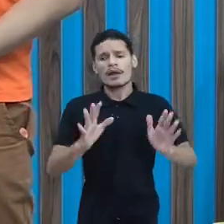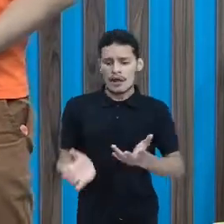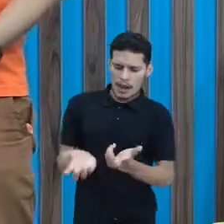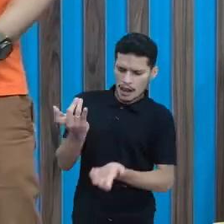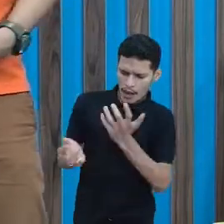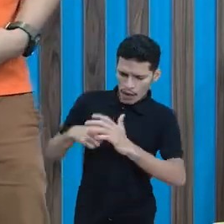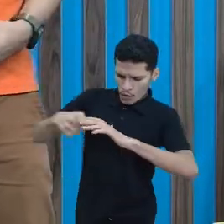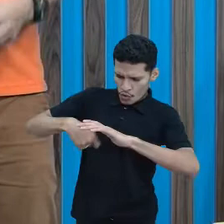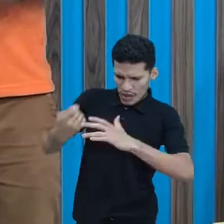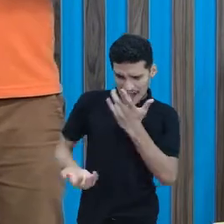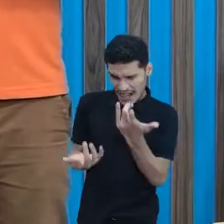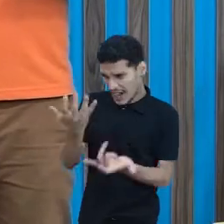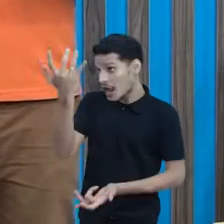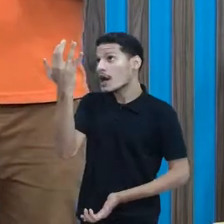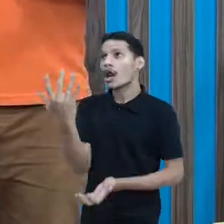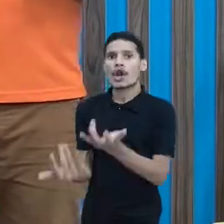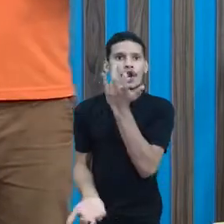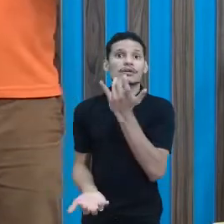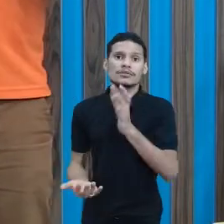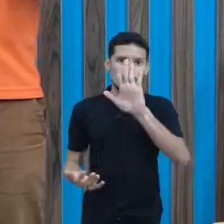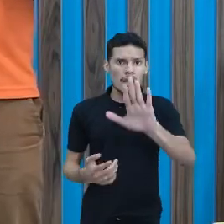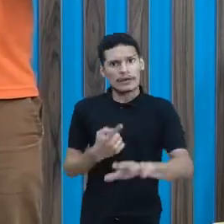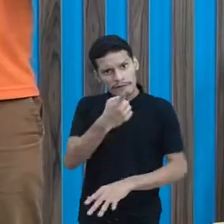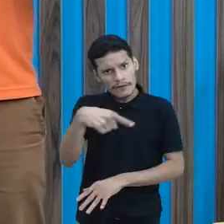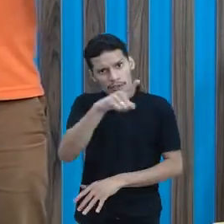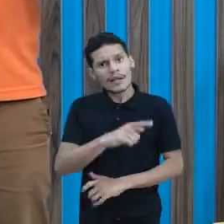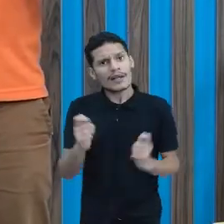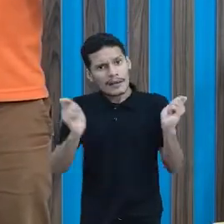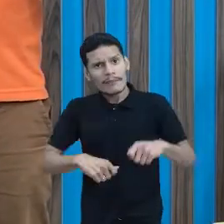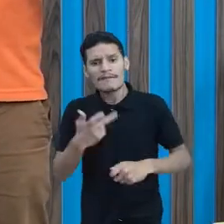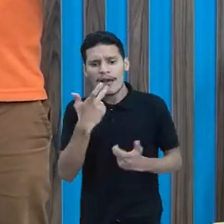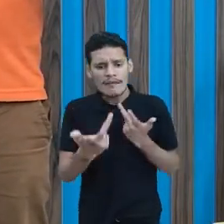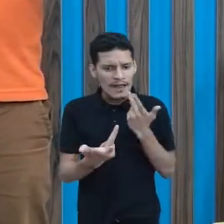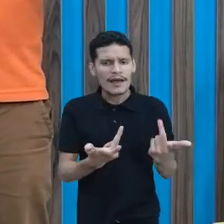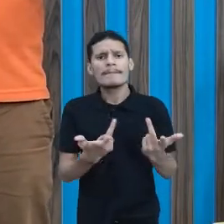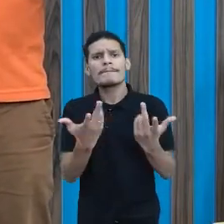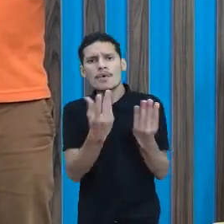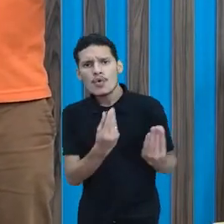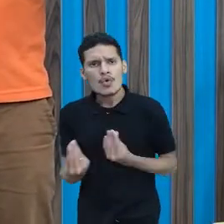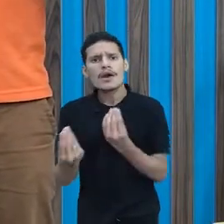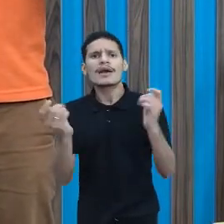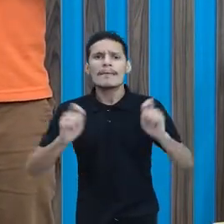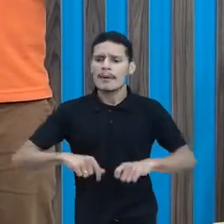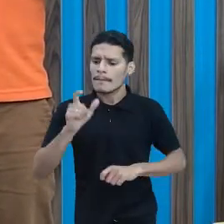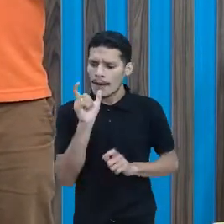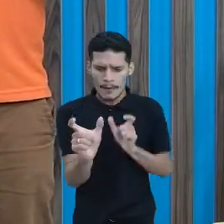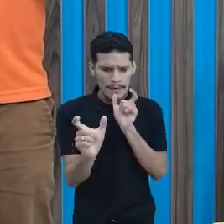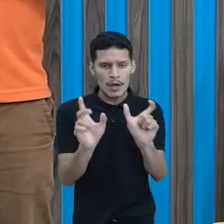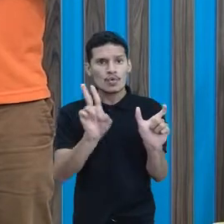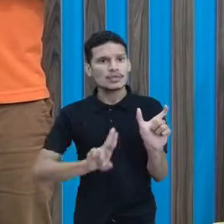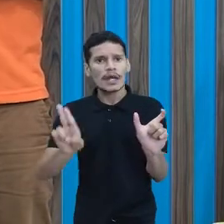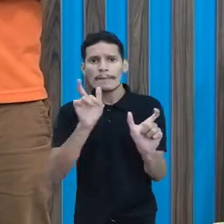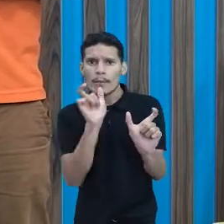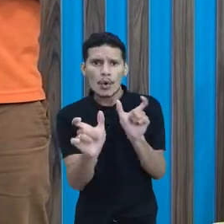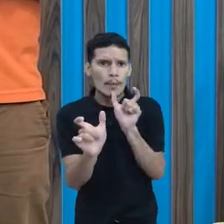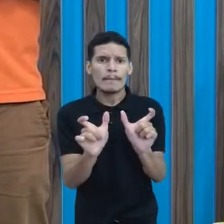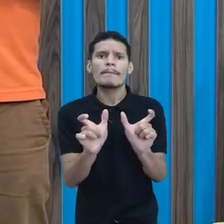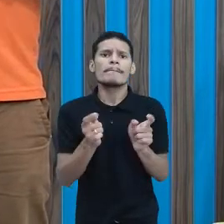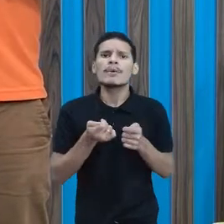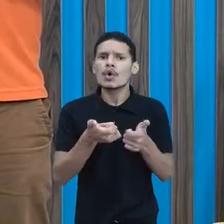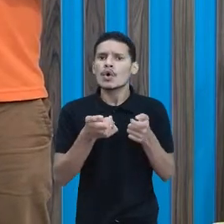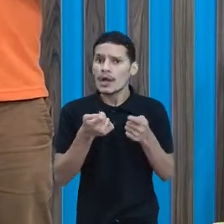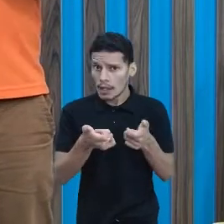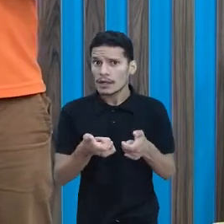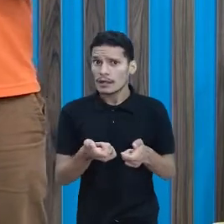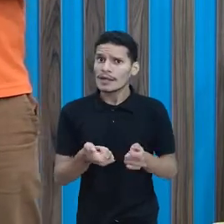falar muito em poucas palavras, ou seja, você, nessa era moderna, que a gente precisa cada vez mais condensar o que a gente está falando,